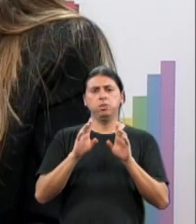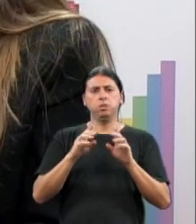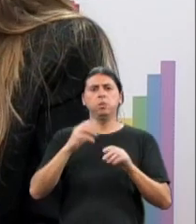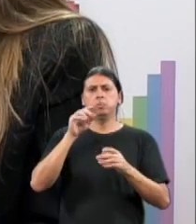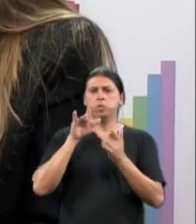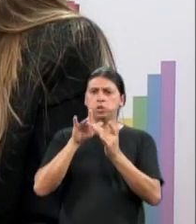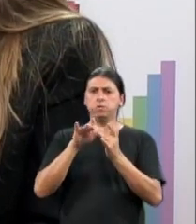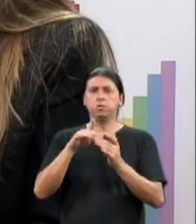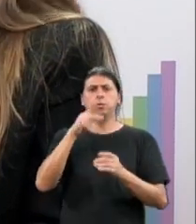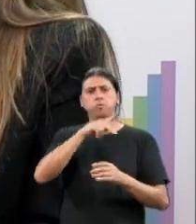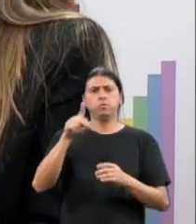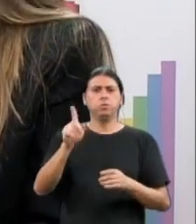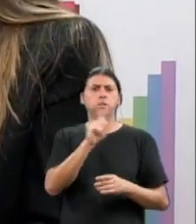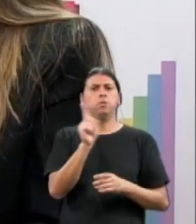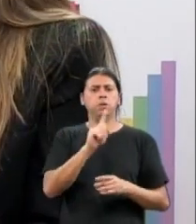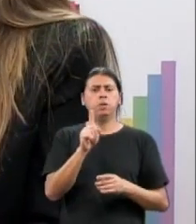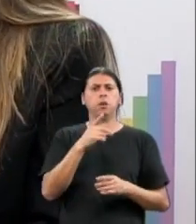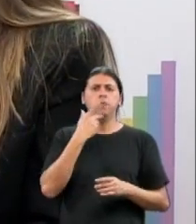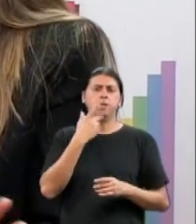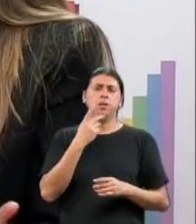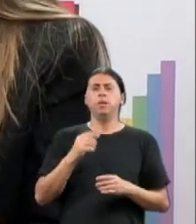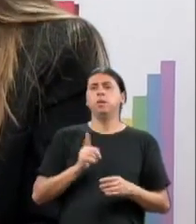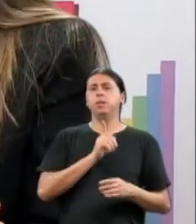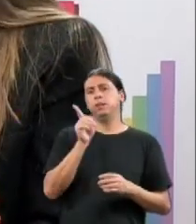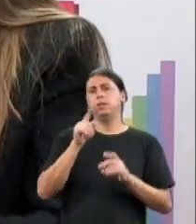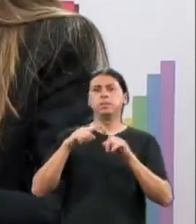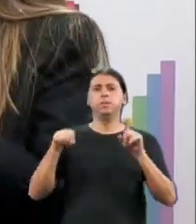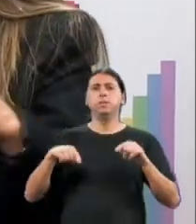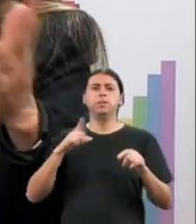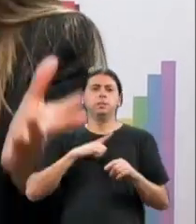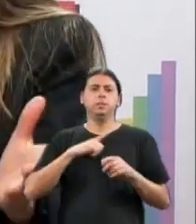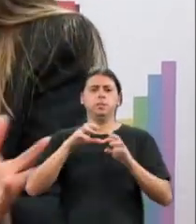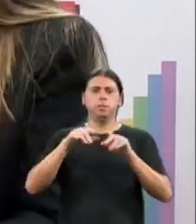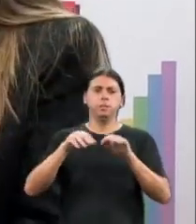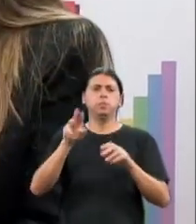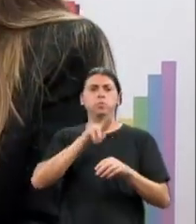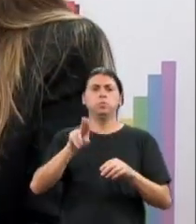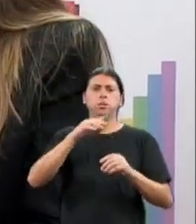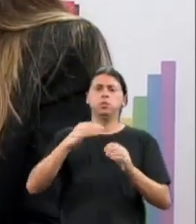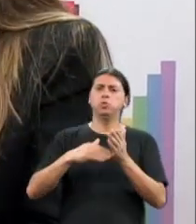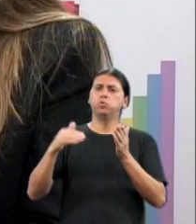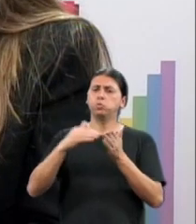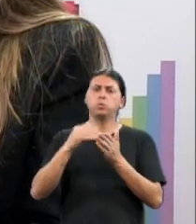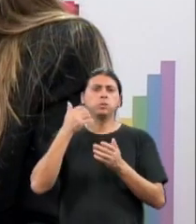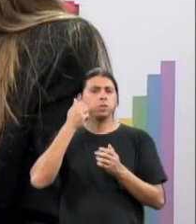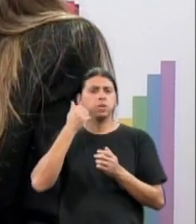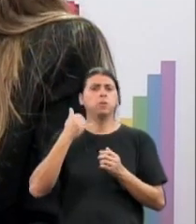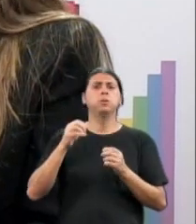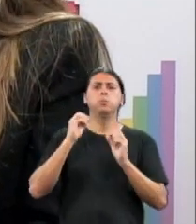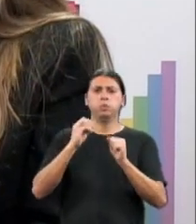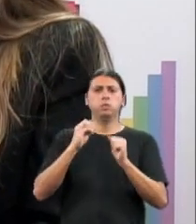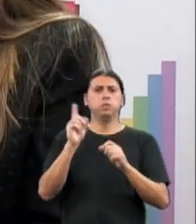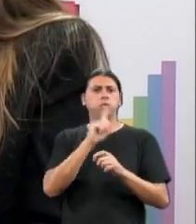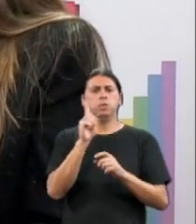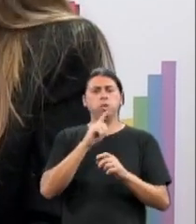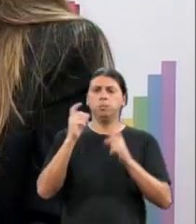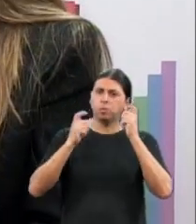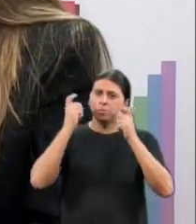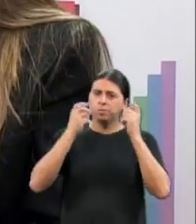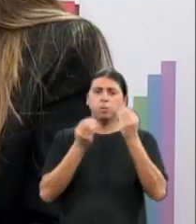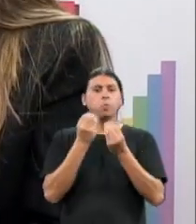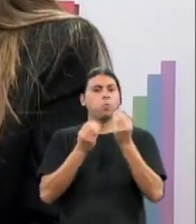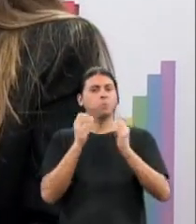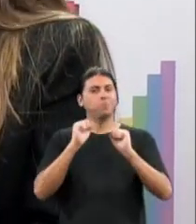professor não é que saiam por aí dizendo, ah, olha, na minha sala de aula eu tenho um tablet, todo mundo pode usar o celular. Uhum. Ele se preocupa como pode